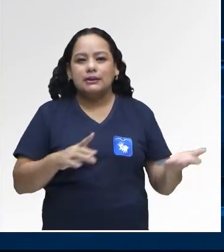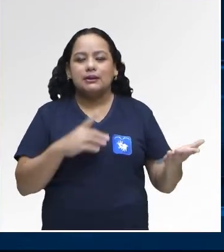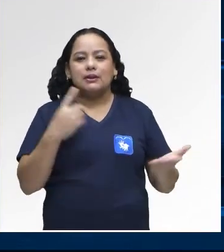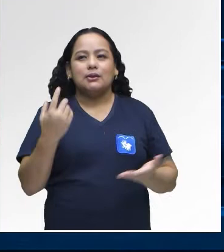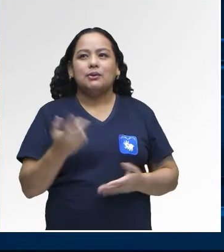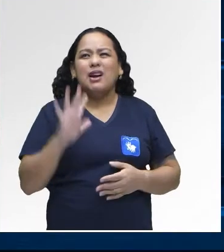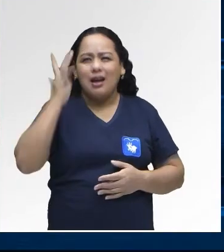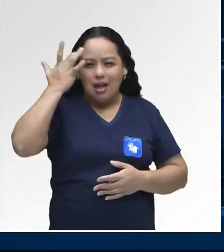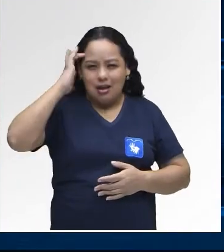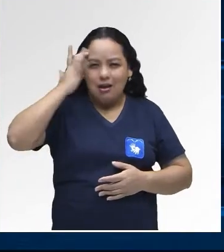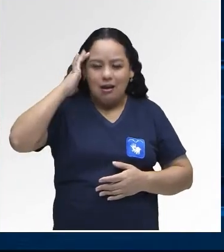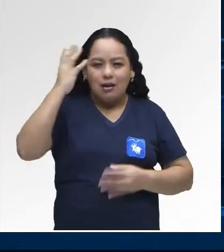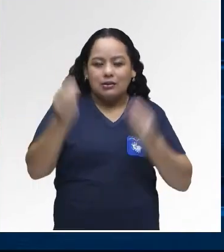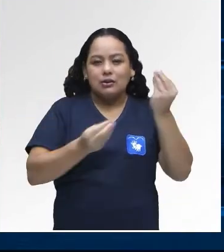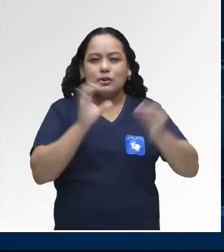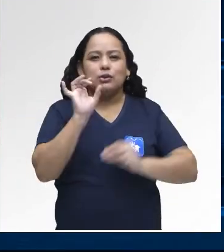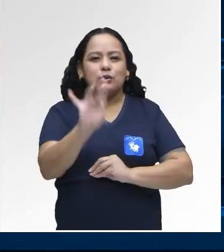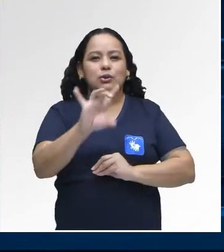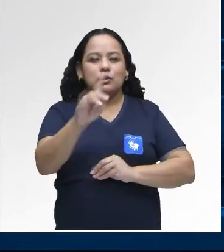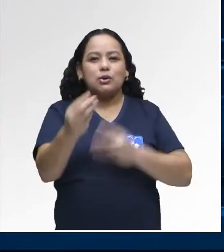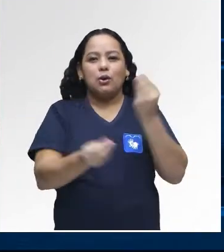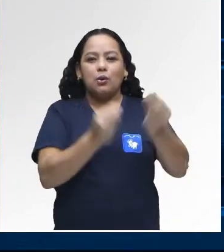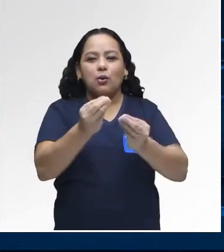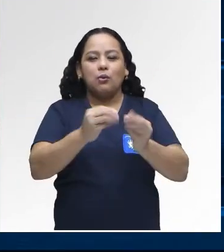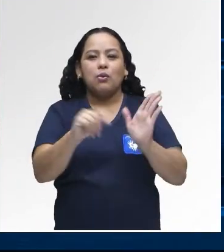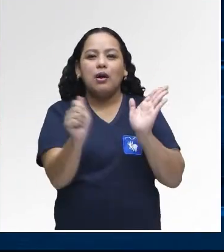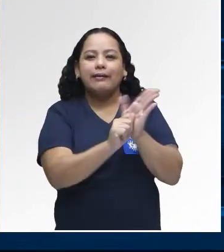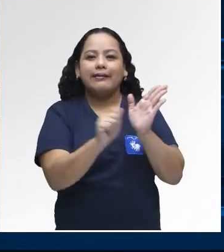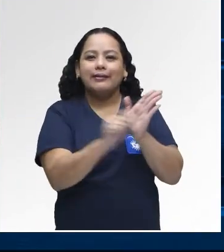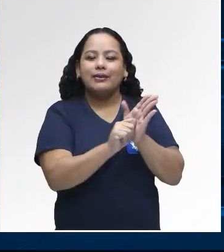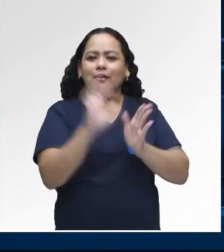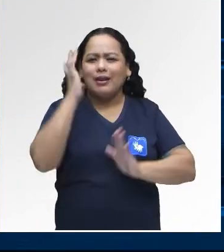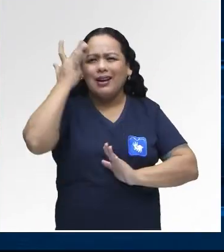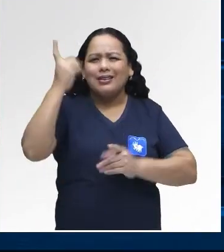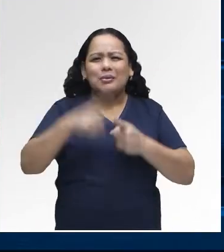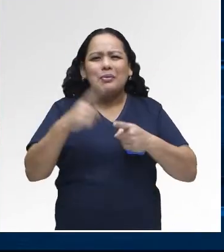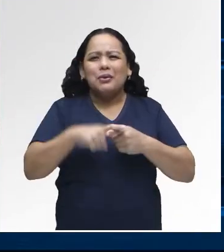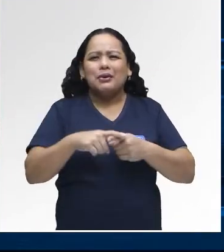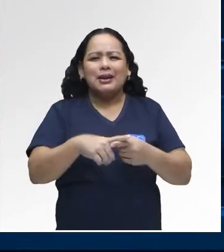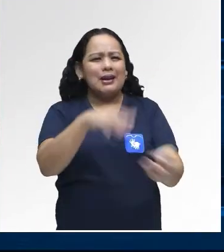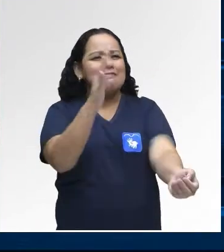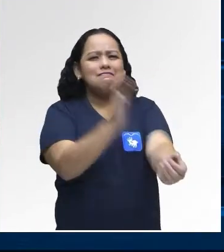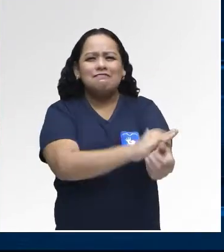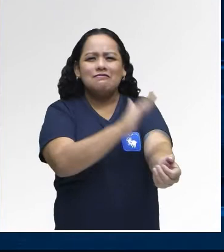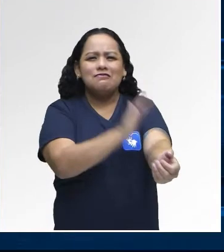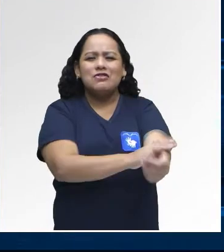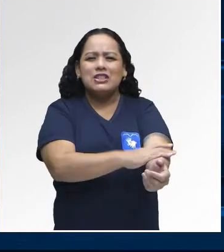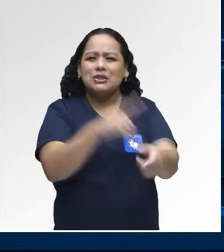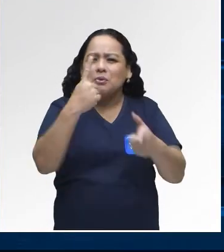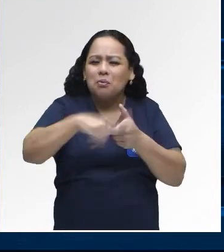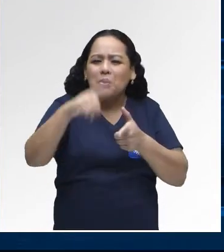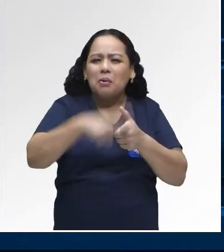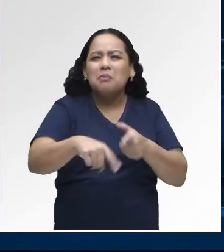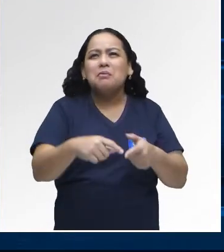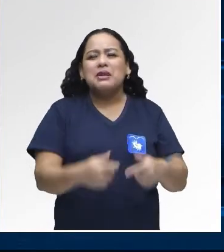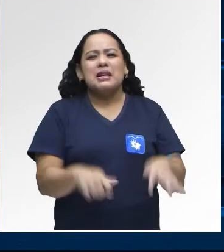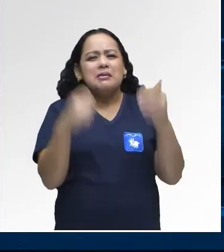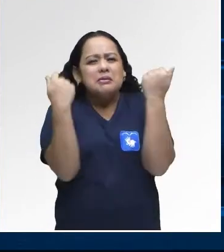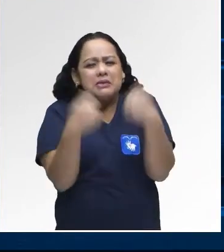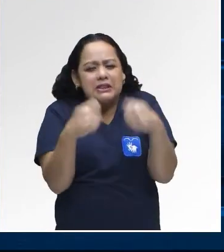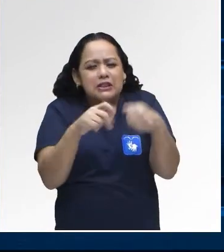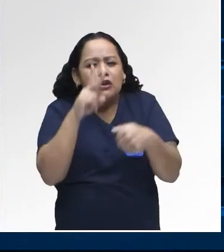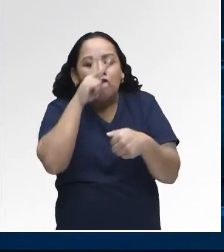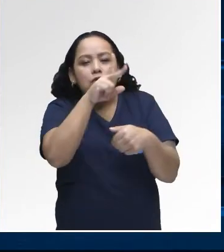a achar que somente essas drogas vão causar dependência, né? Que somente essas